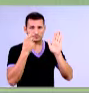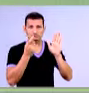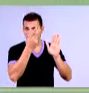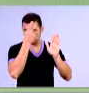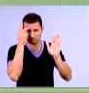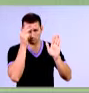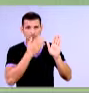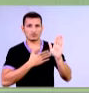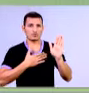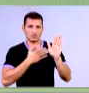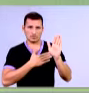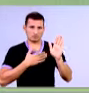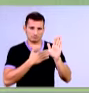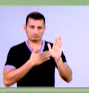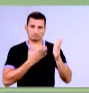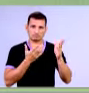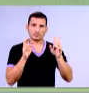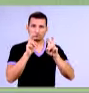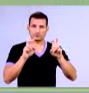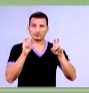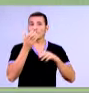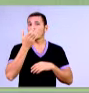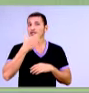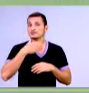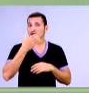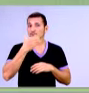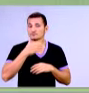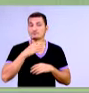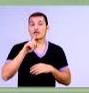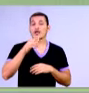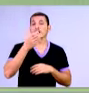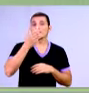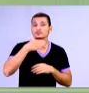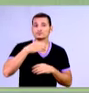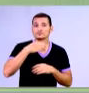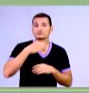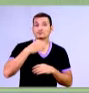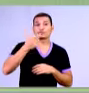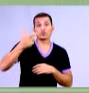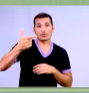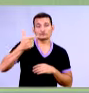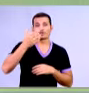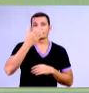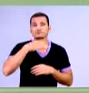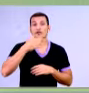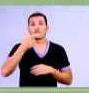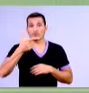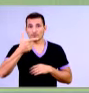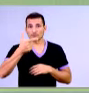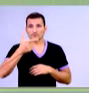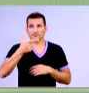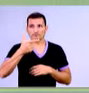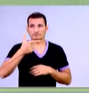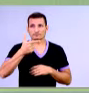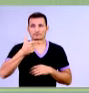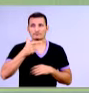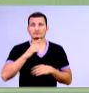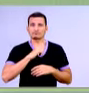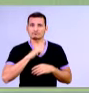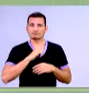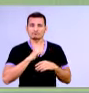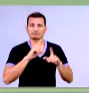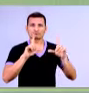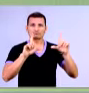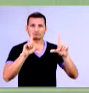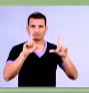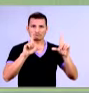de usar computadores da Apple, né? Nós temos a versão do Apple II aqui, né? Nós temos uma telinha dele,